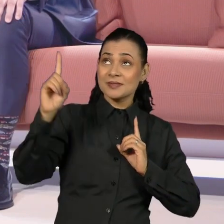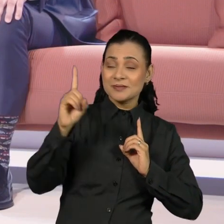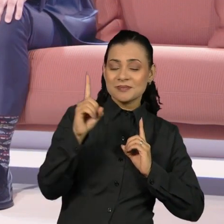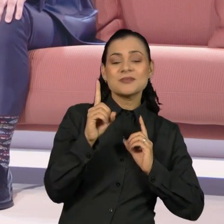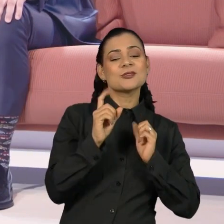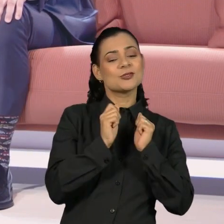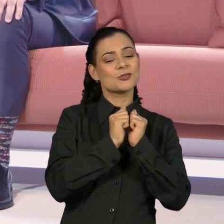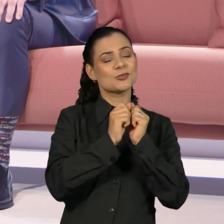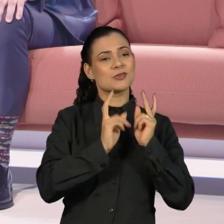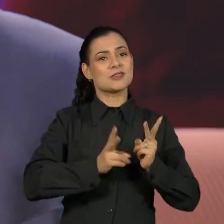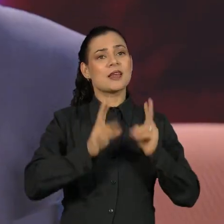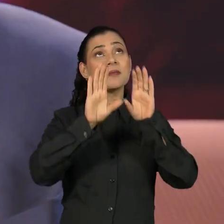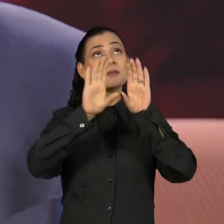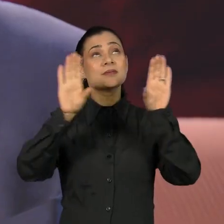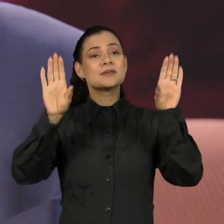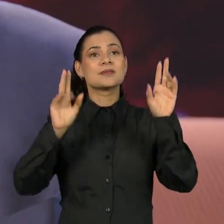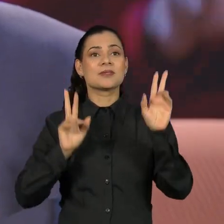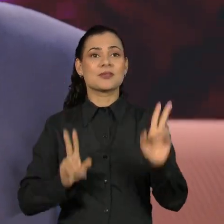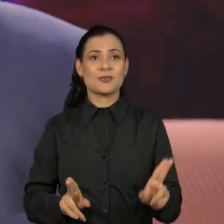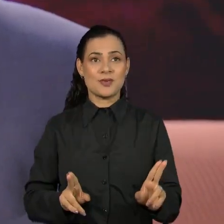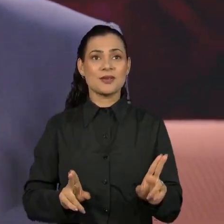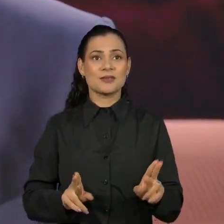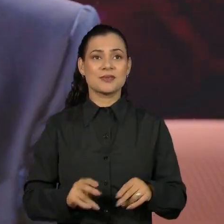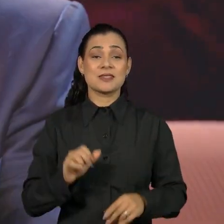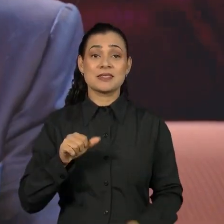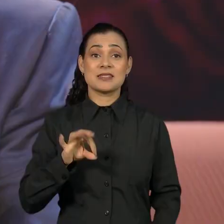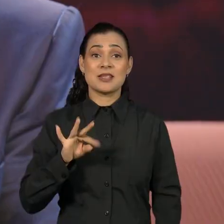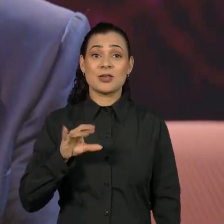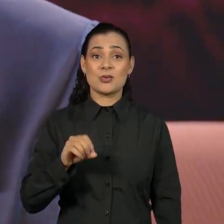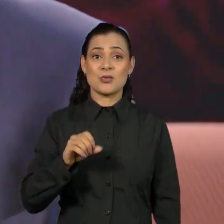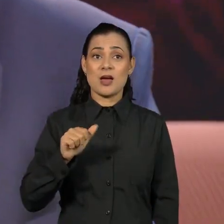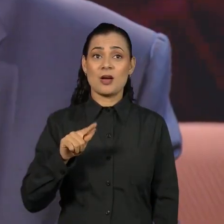lado do caminho. Santo Agostinho.